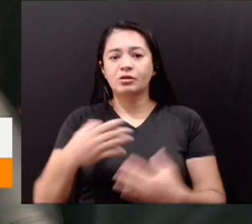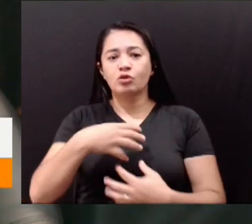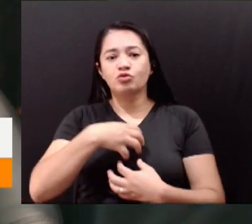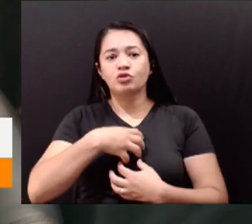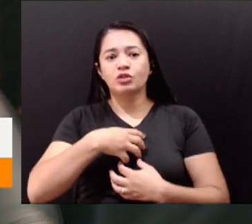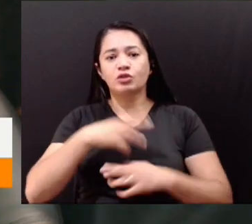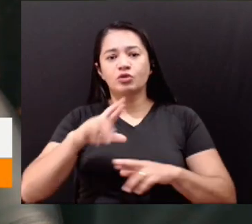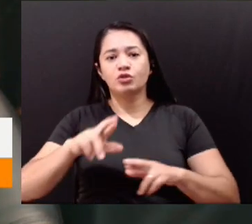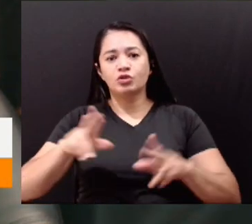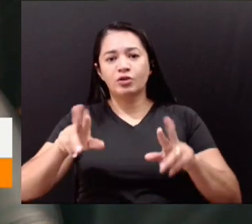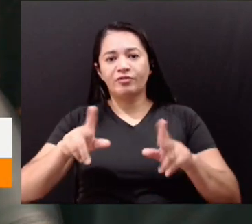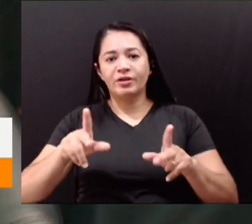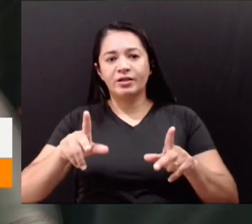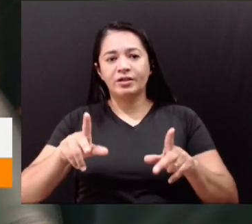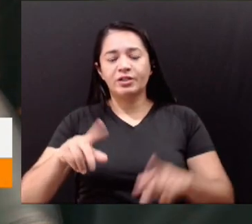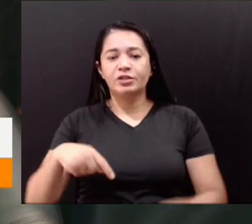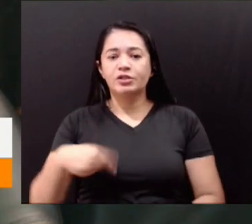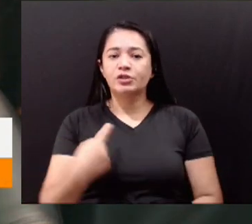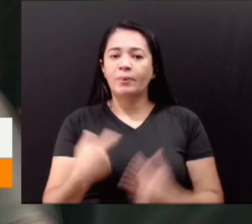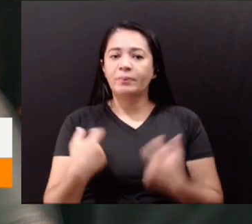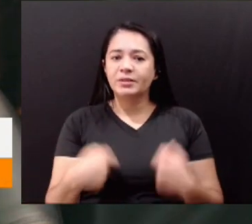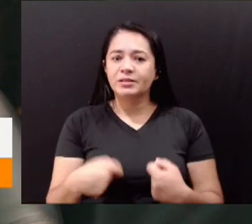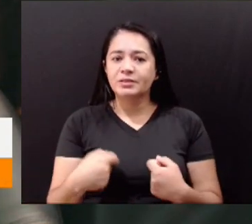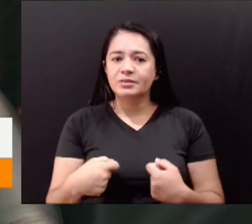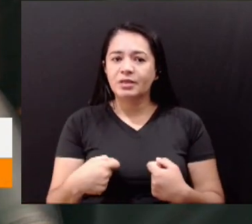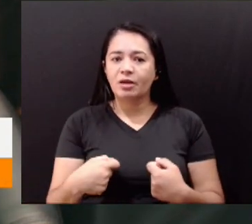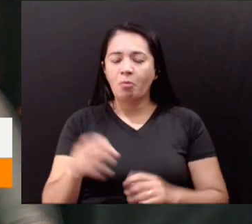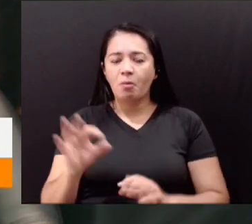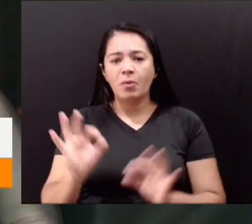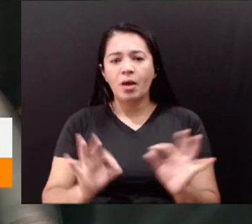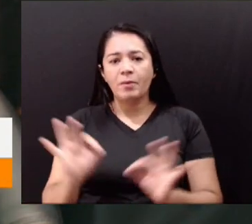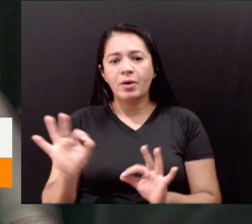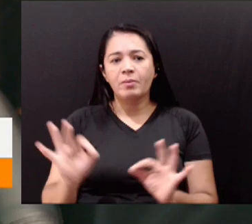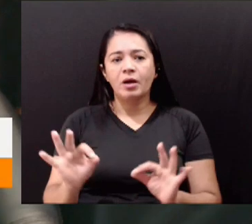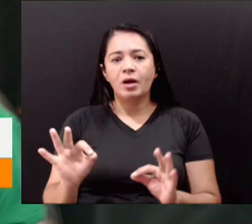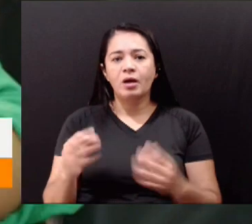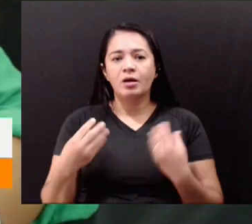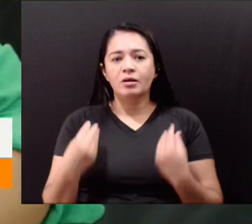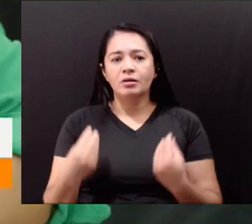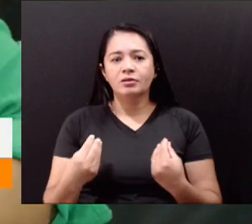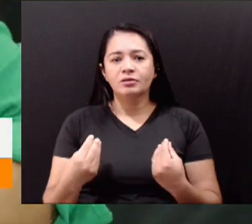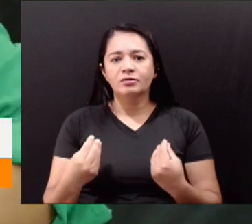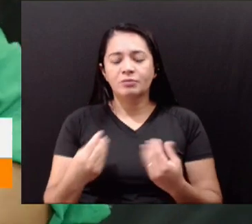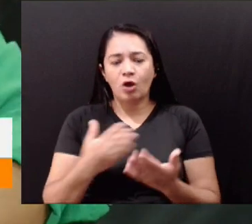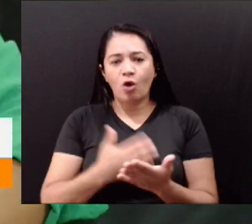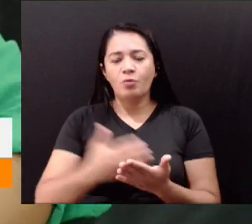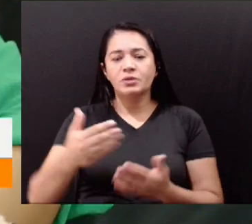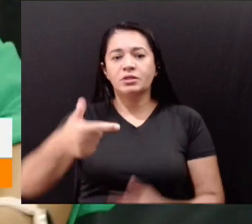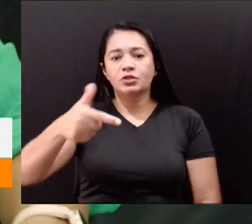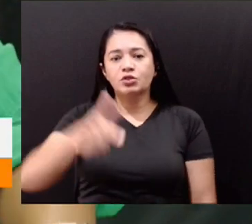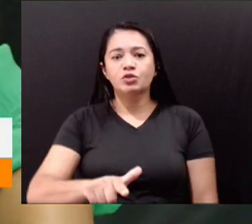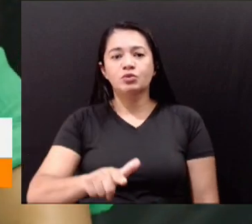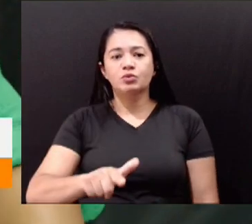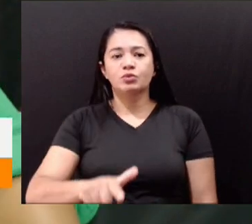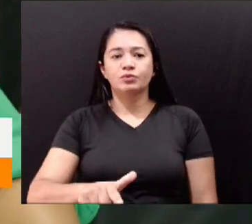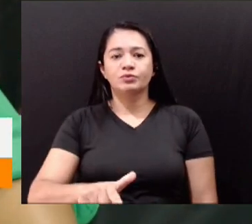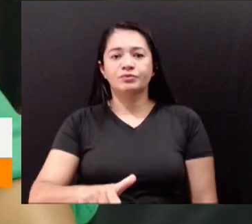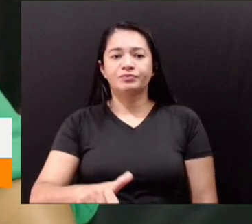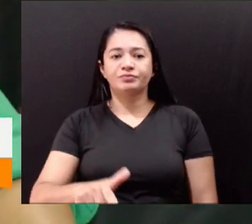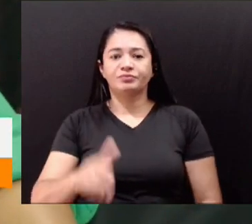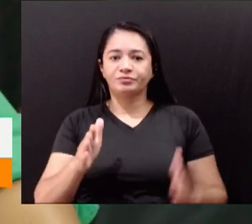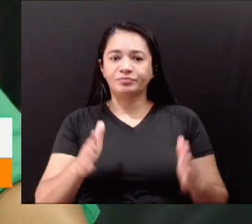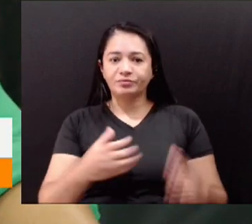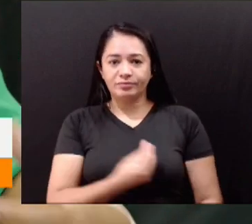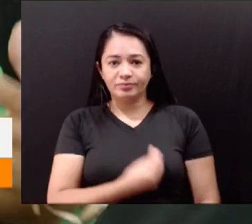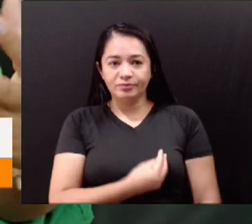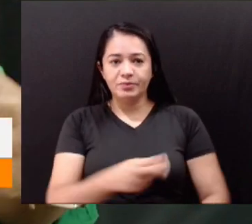estar preparado, né, para esse reinício, esse início de uma nova fase da vida. E é por isso uhum. que a gente traz aqui a